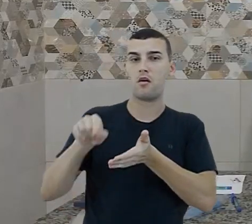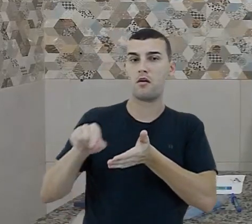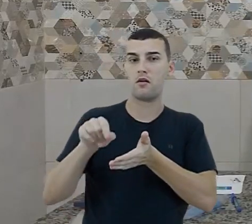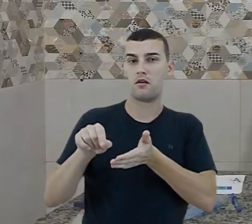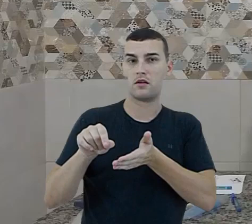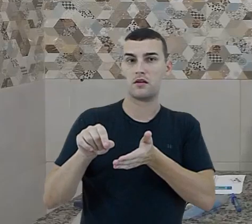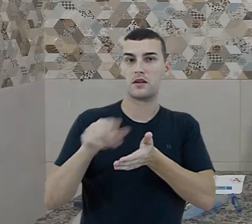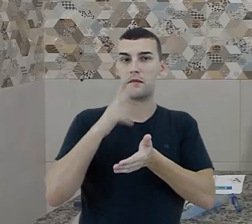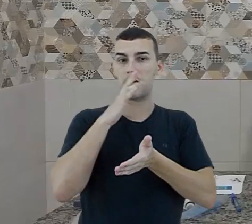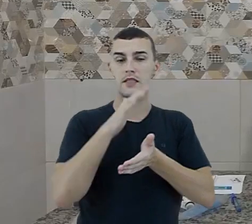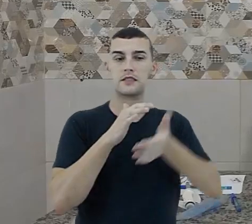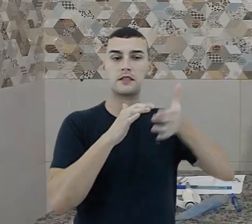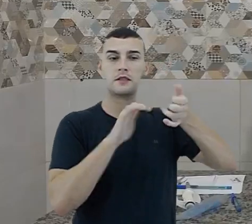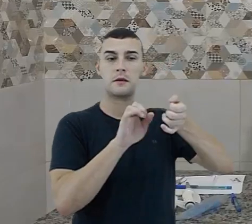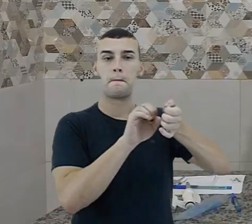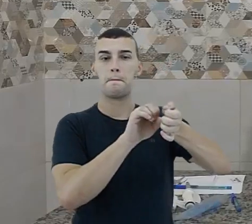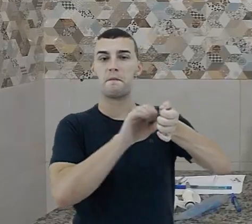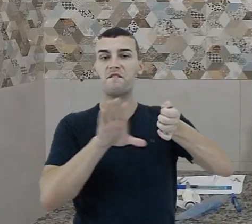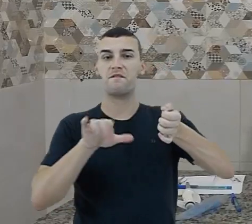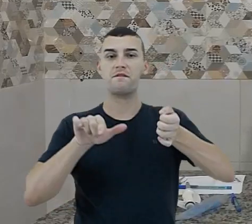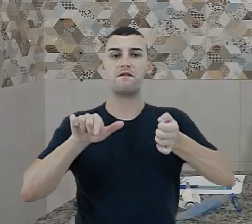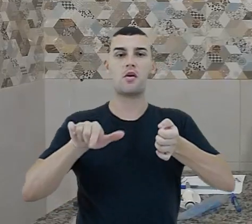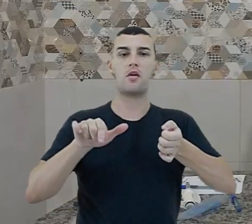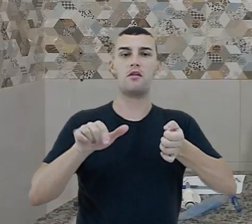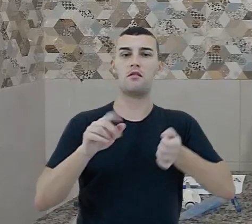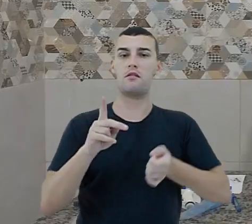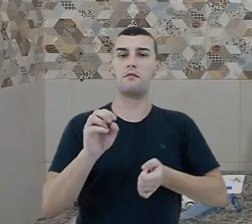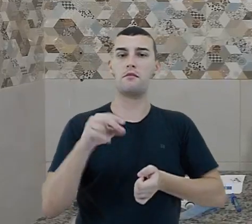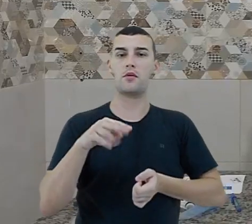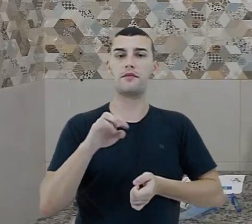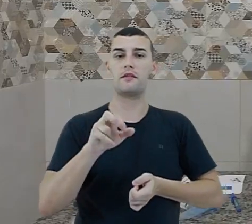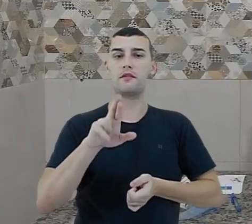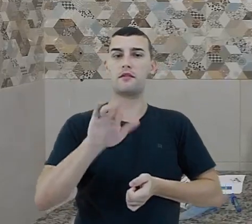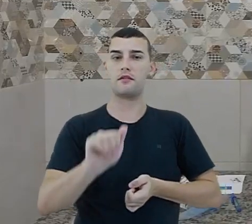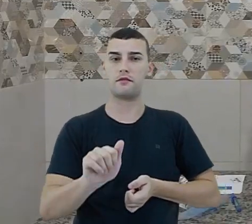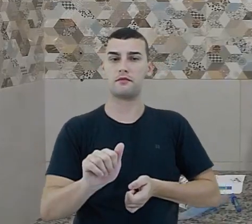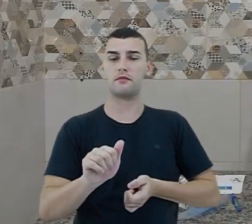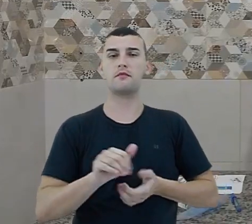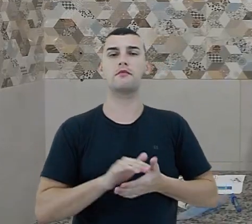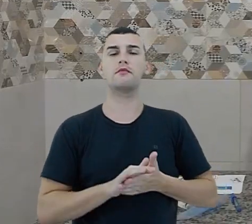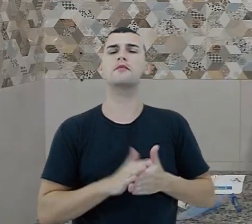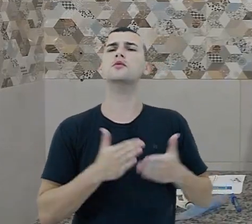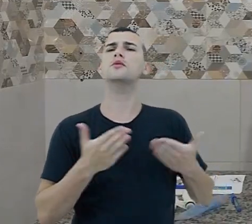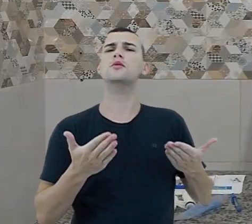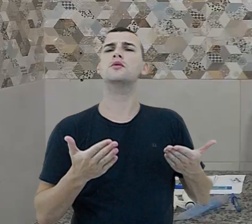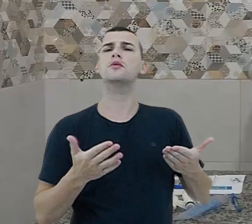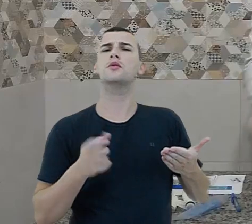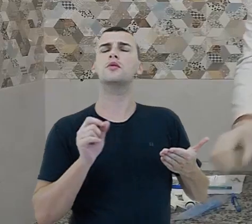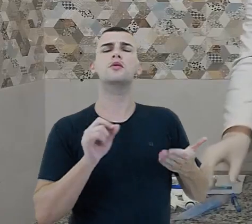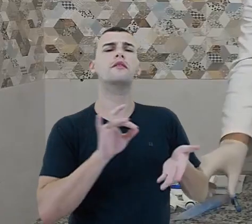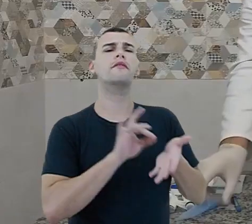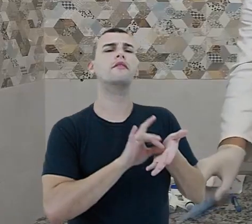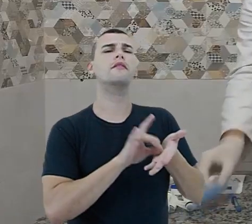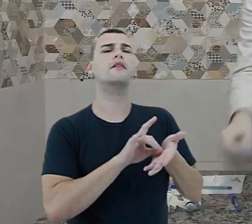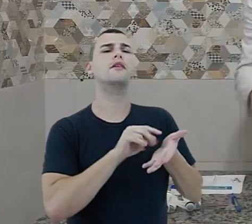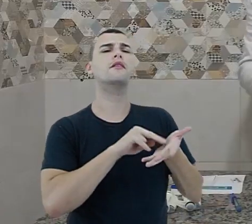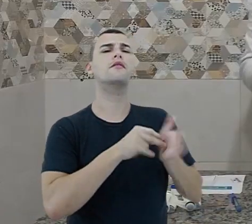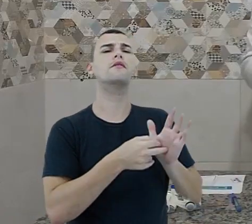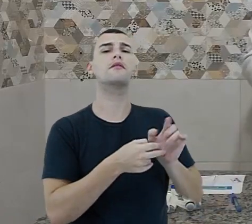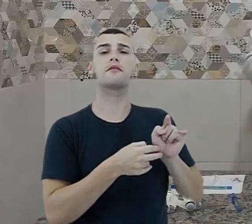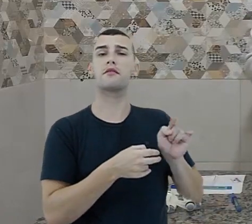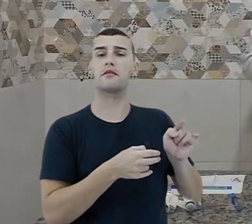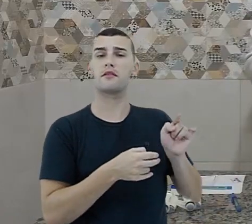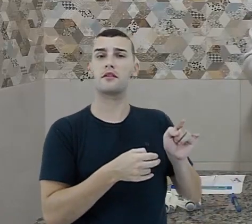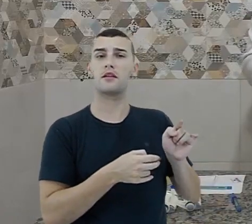ponteira, então funciona como uma espécie de alavanca que vai descartar a ponteira. A ponteira é,